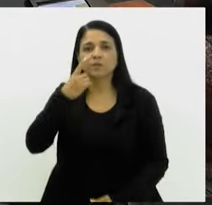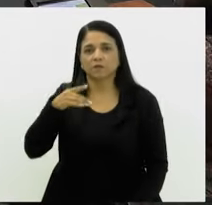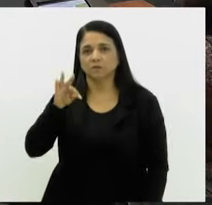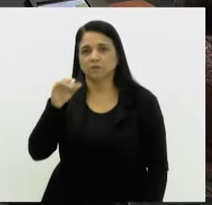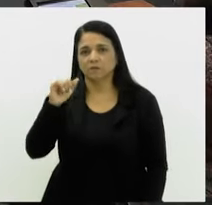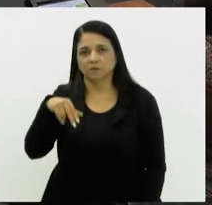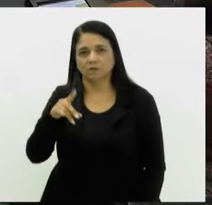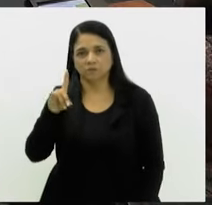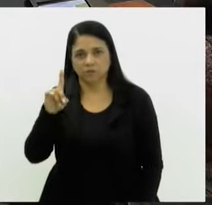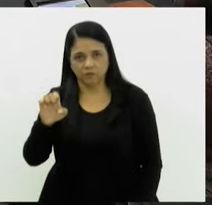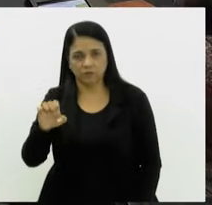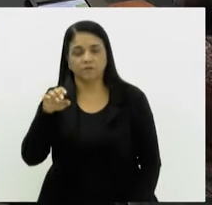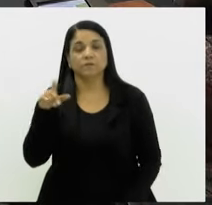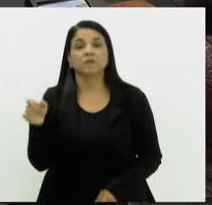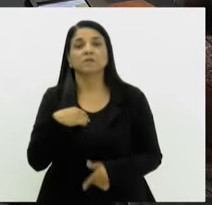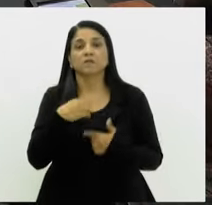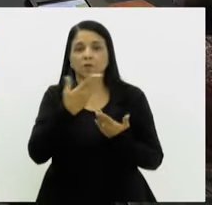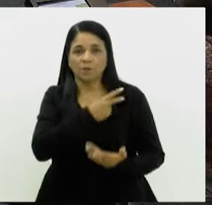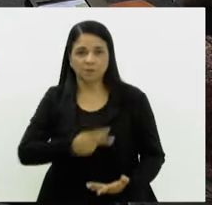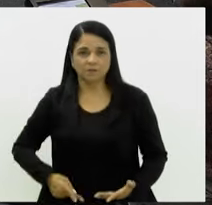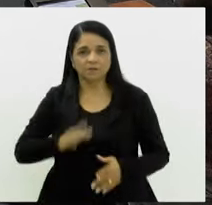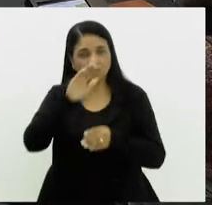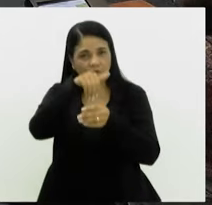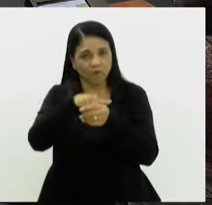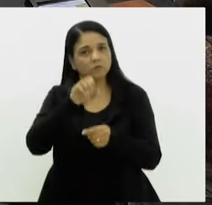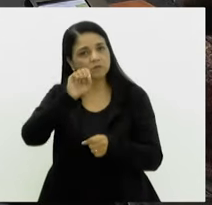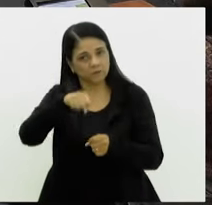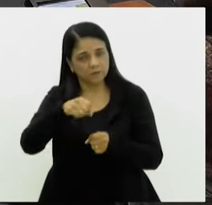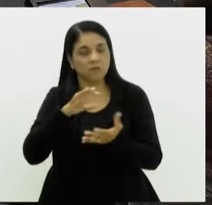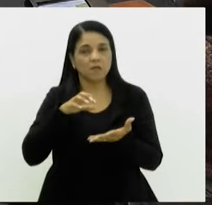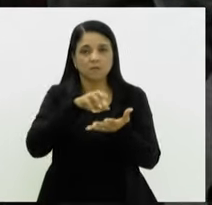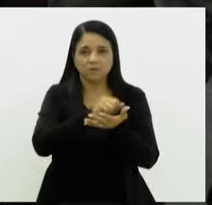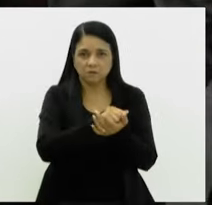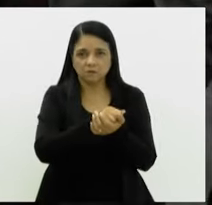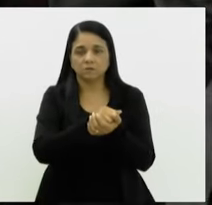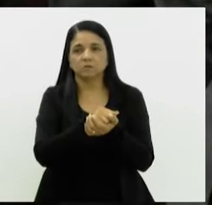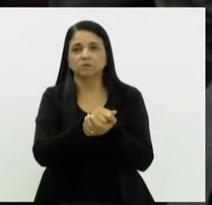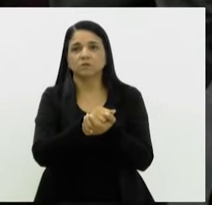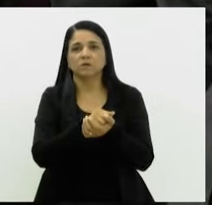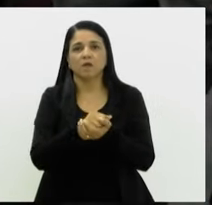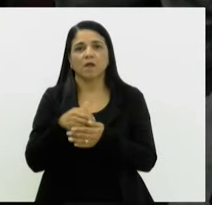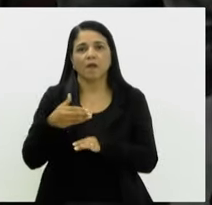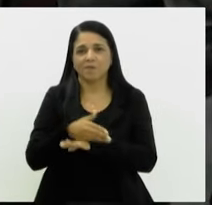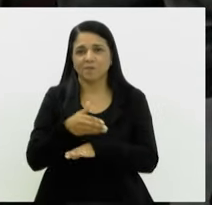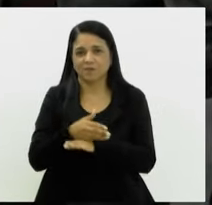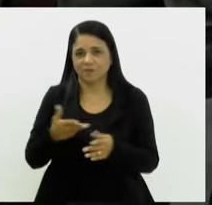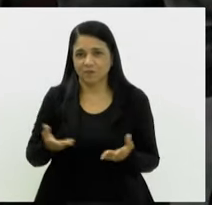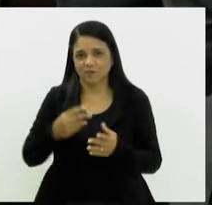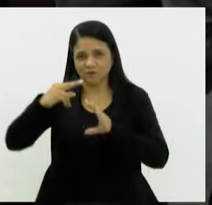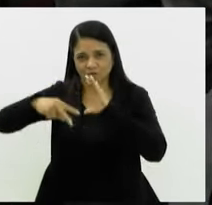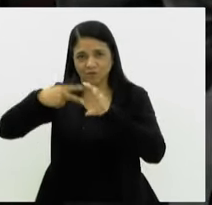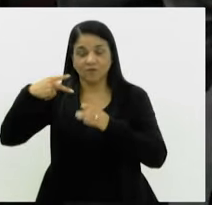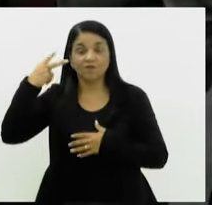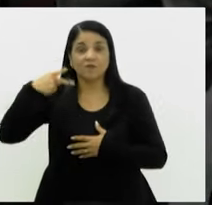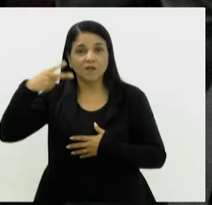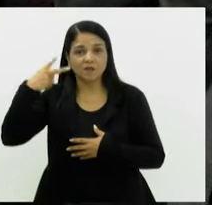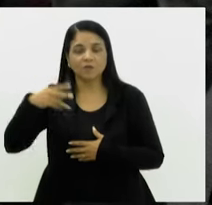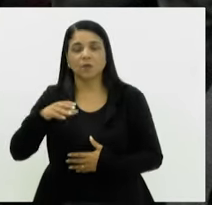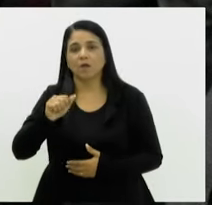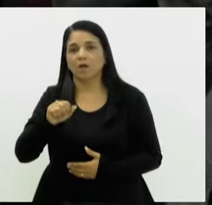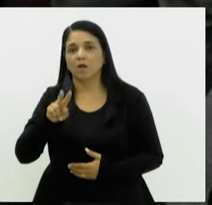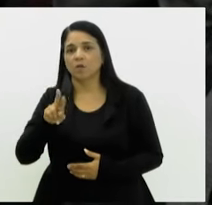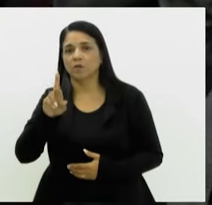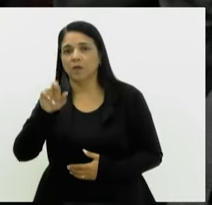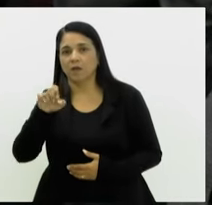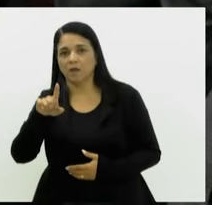Senhora presidente, o voto é favorável, registrando a presença na casa hoje do vereador Aurélio Barros, de